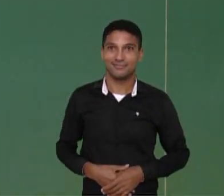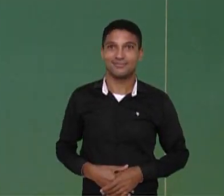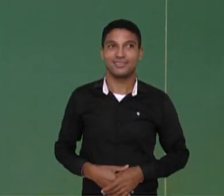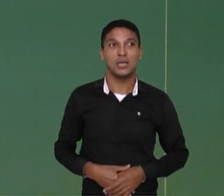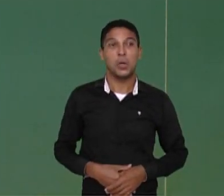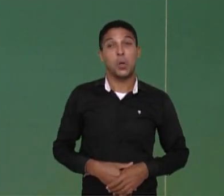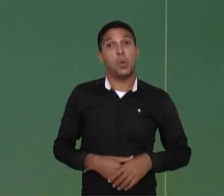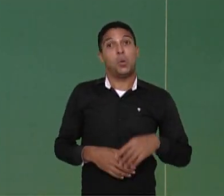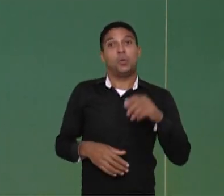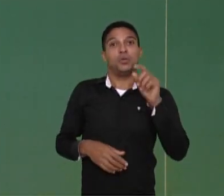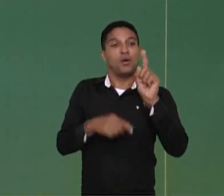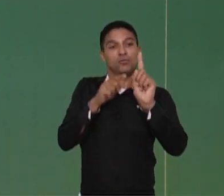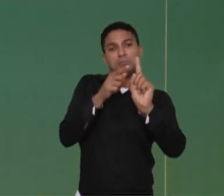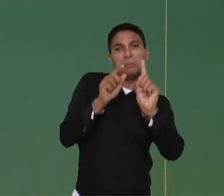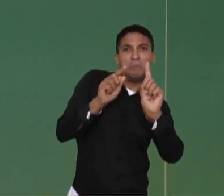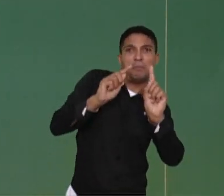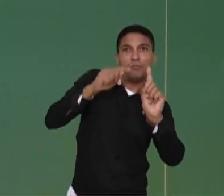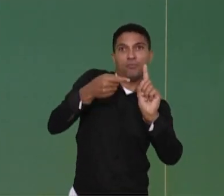próximo.